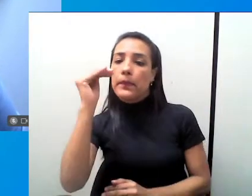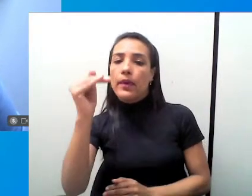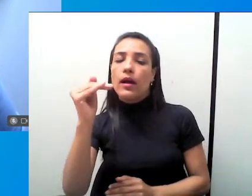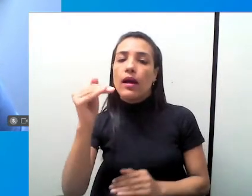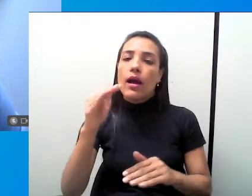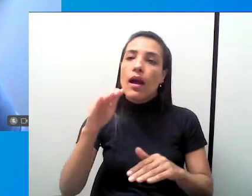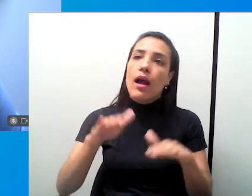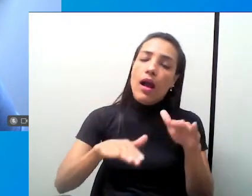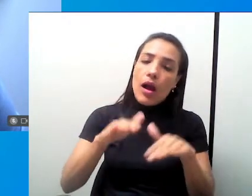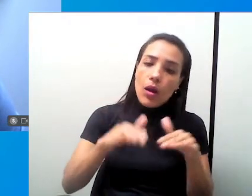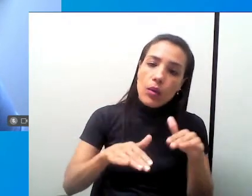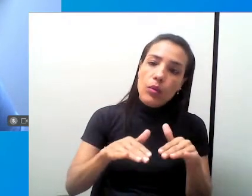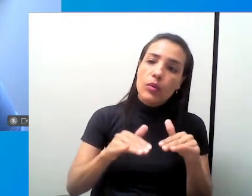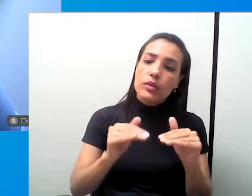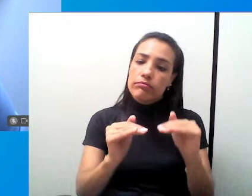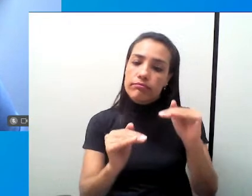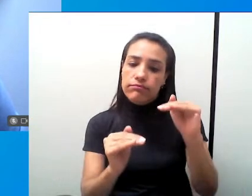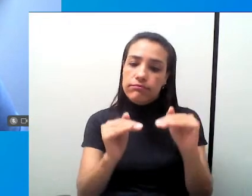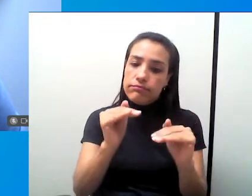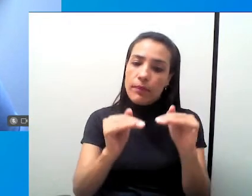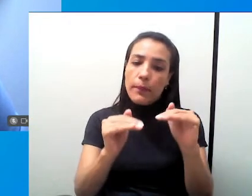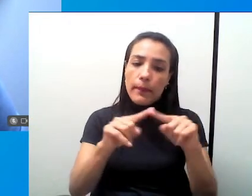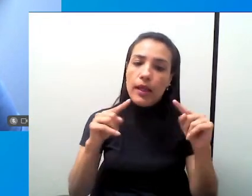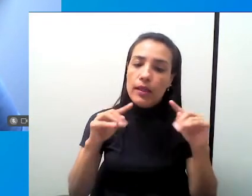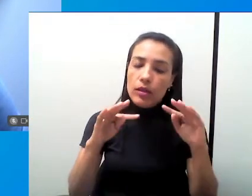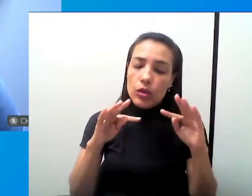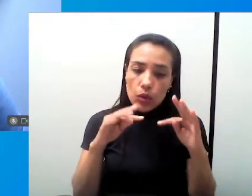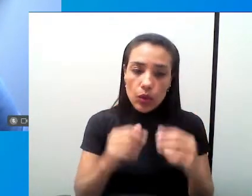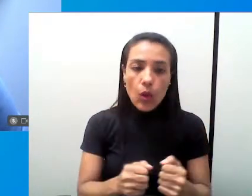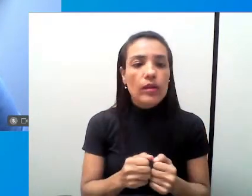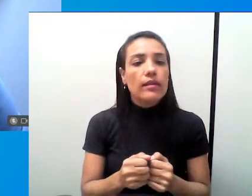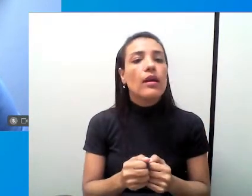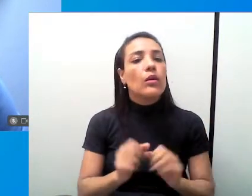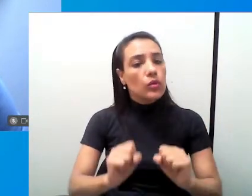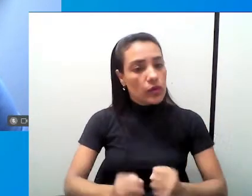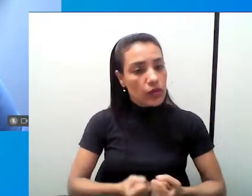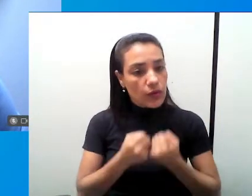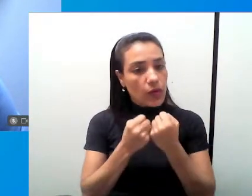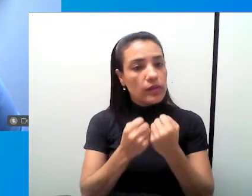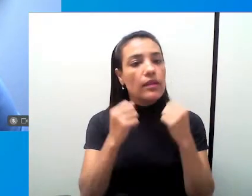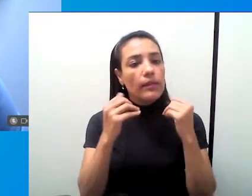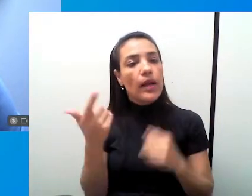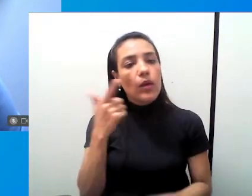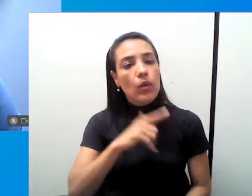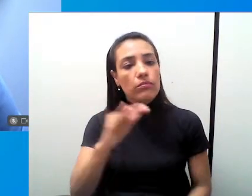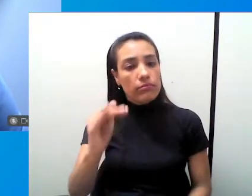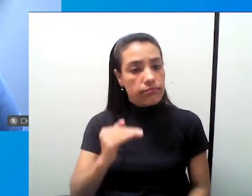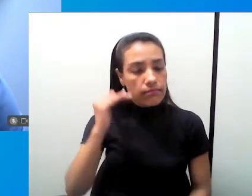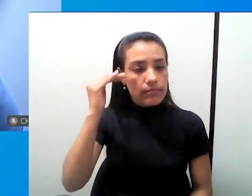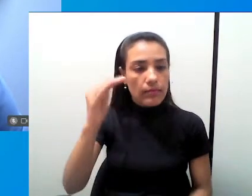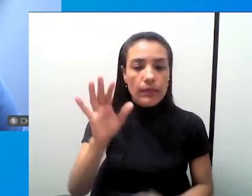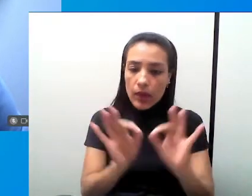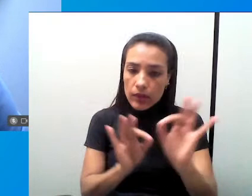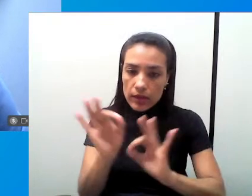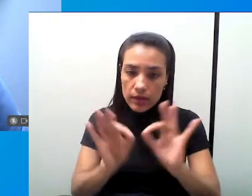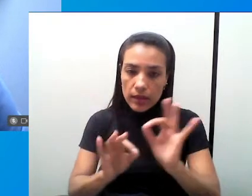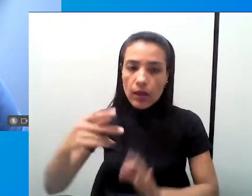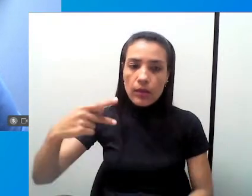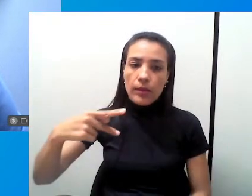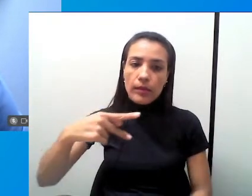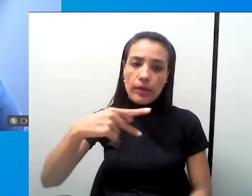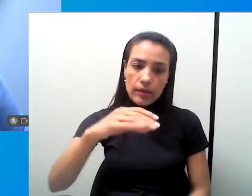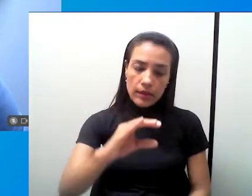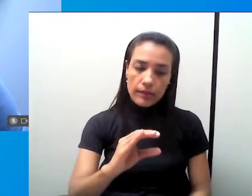meio do caminho, mas todas estão avançando no sentido de atualizar seus PPCs, de dar mais